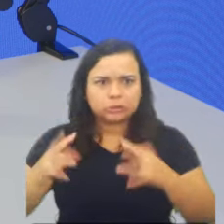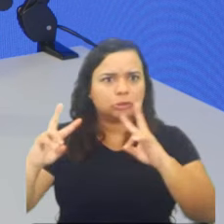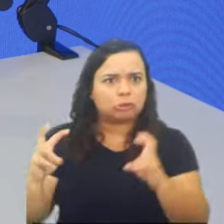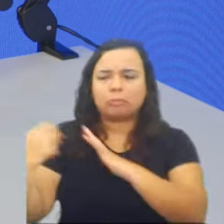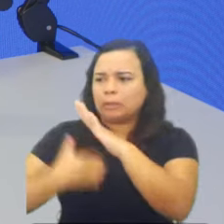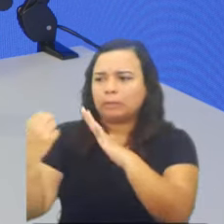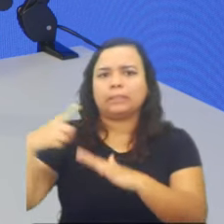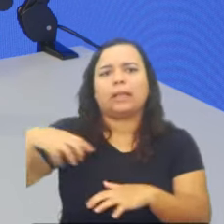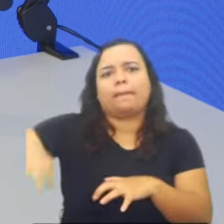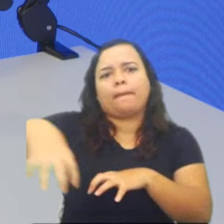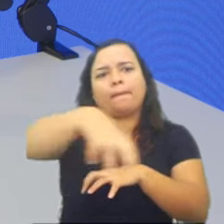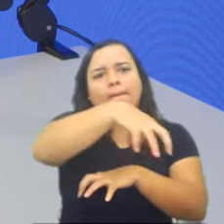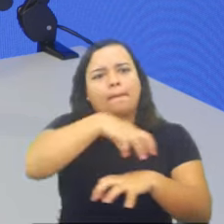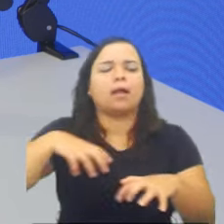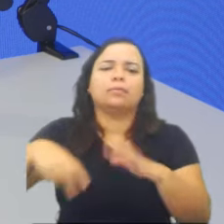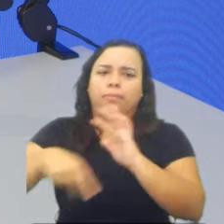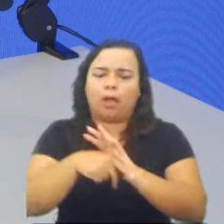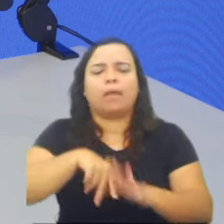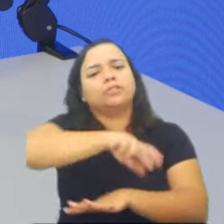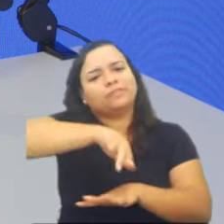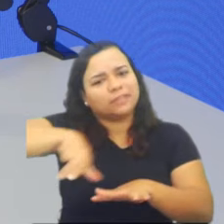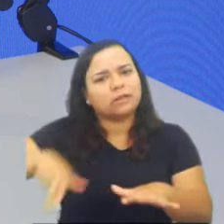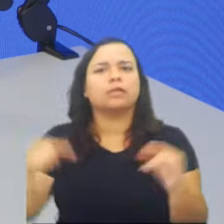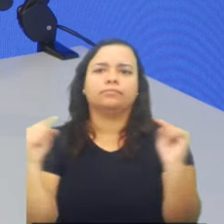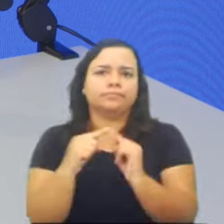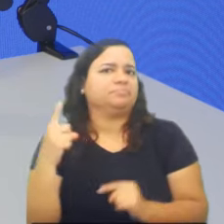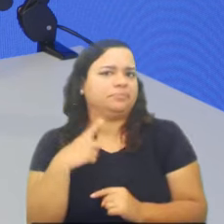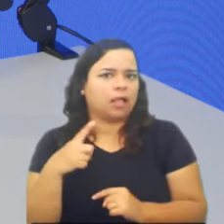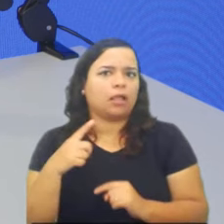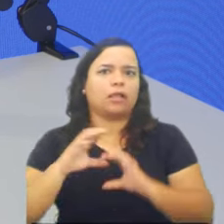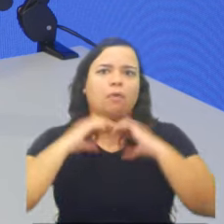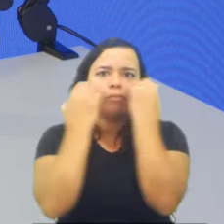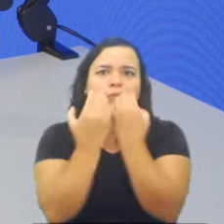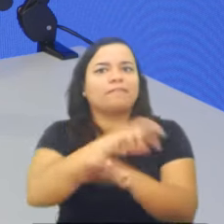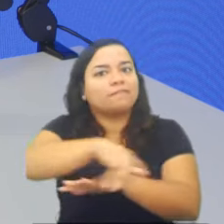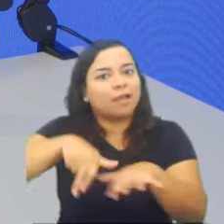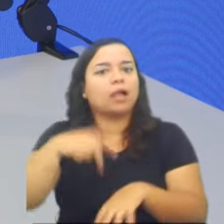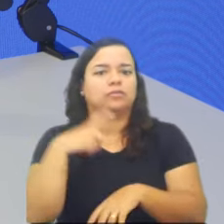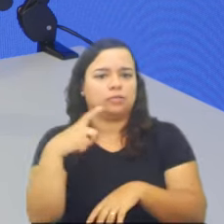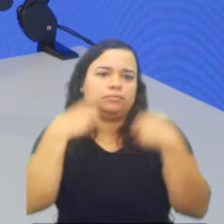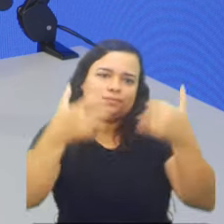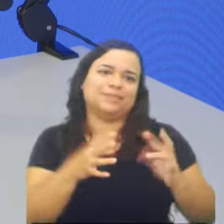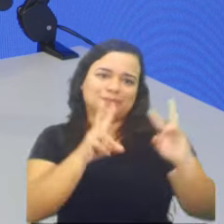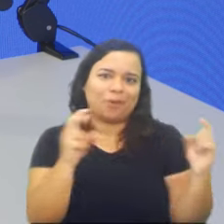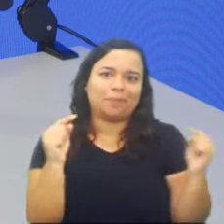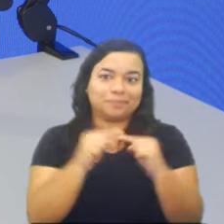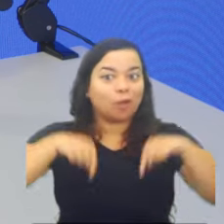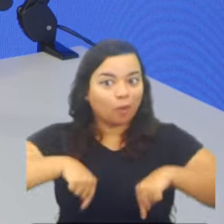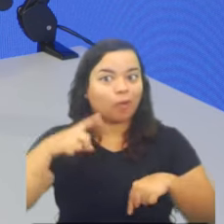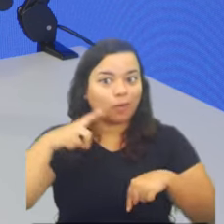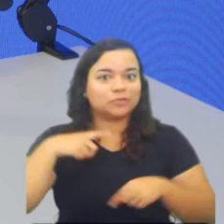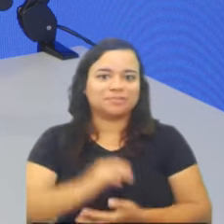têm seus departamentos de diversidade eh as várias as várias comunidades têm falam sobre isso né